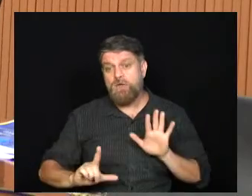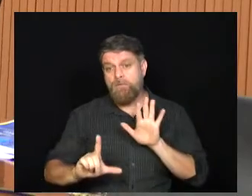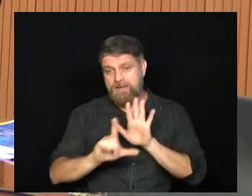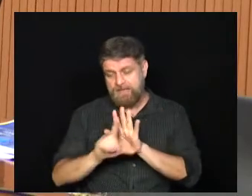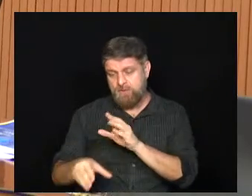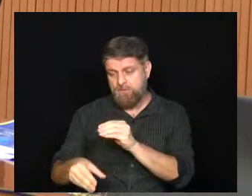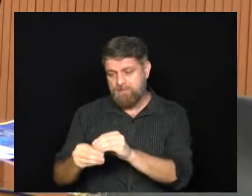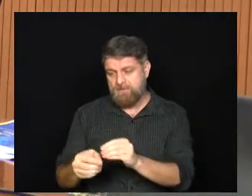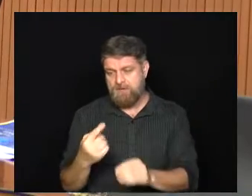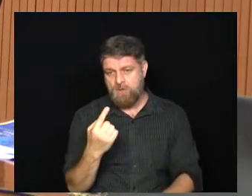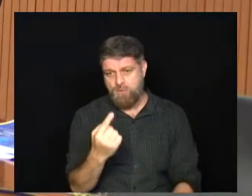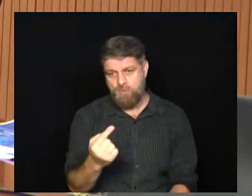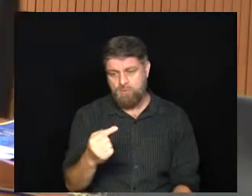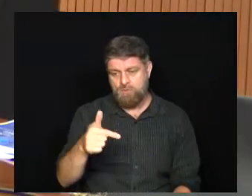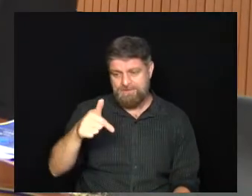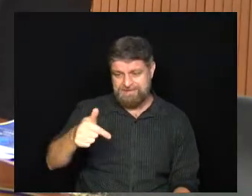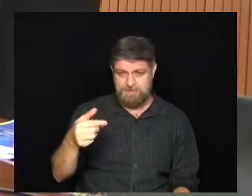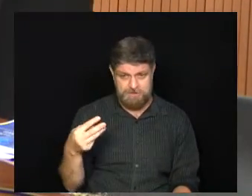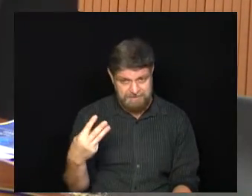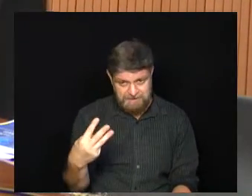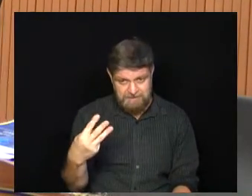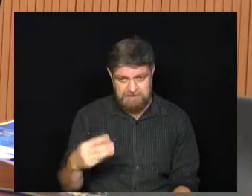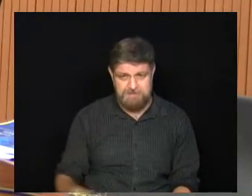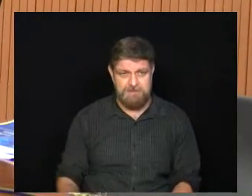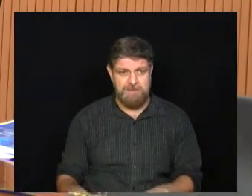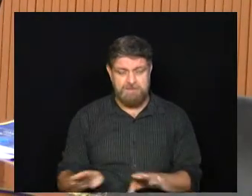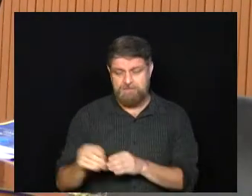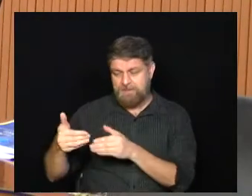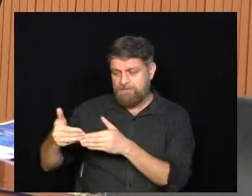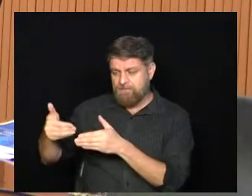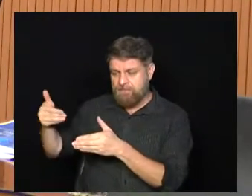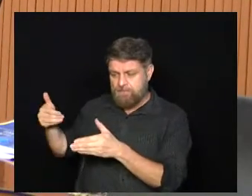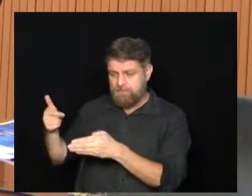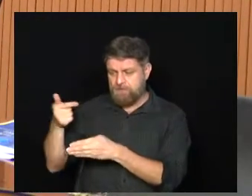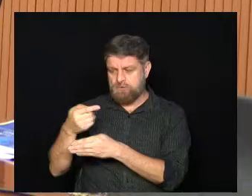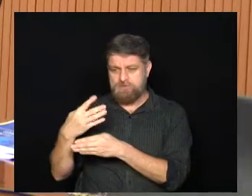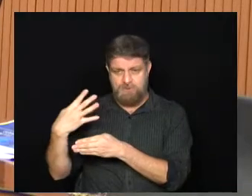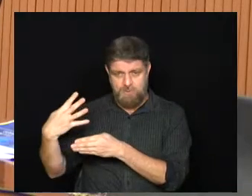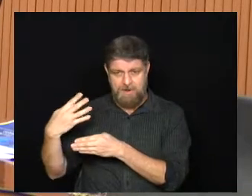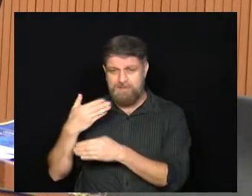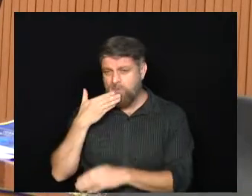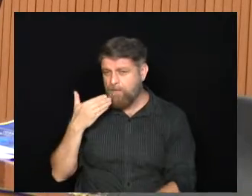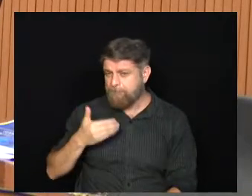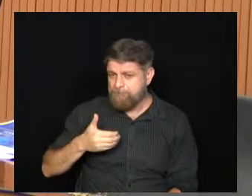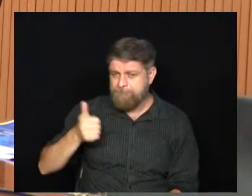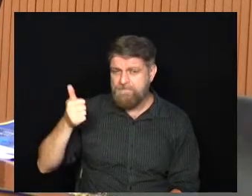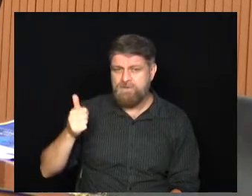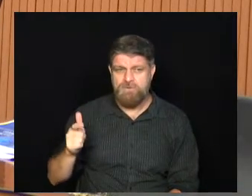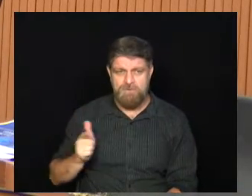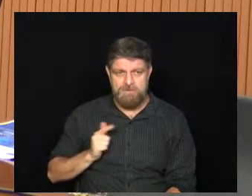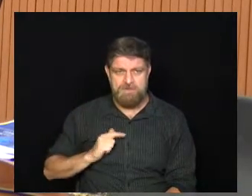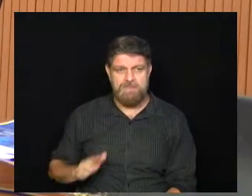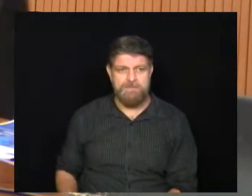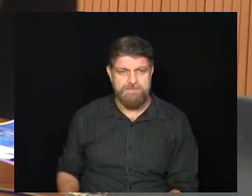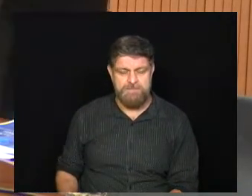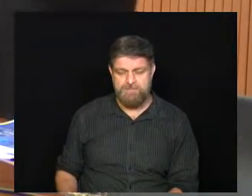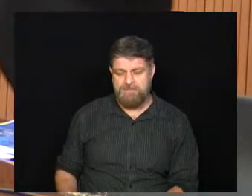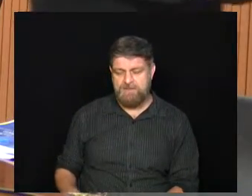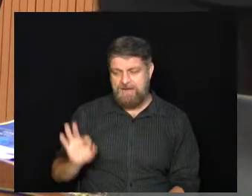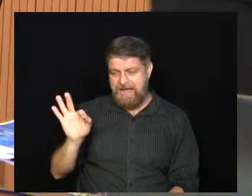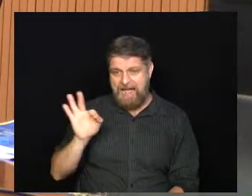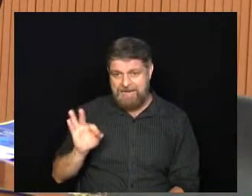173. A compra de vidas do Camprev melhorou e aumento das alíquotas de contribuições